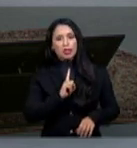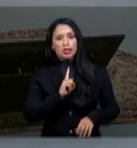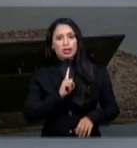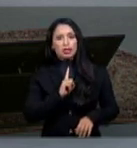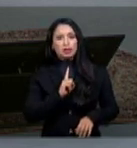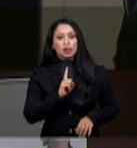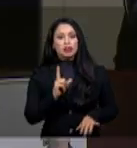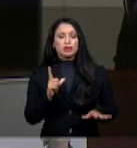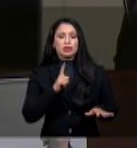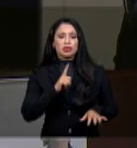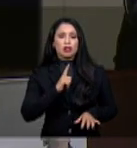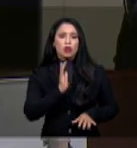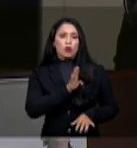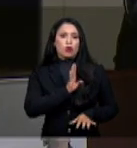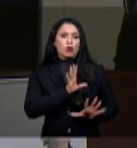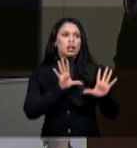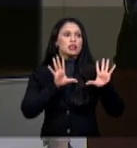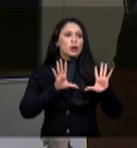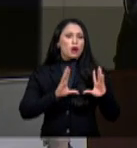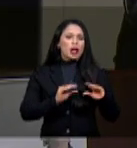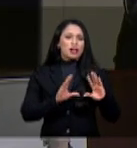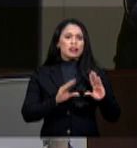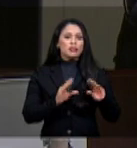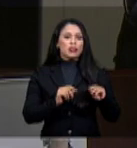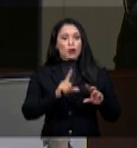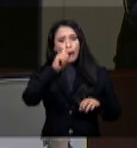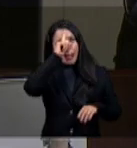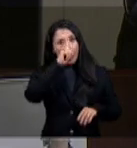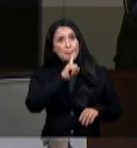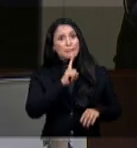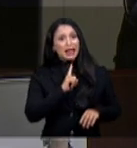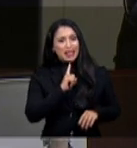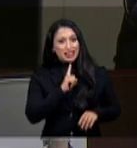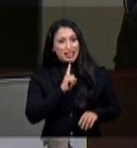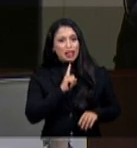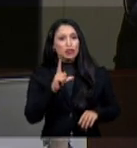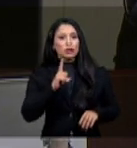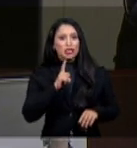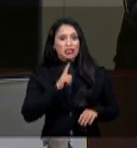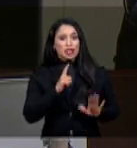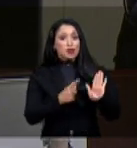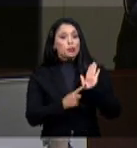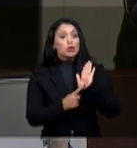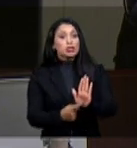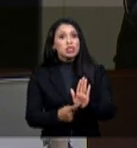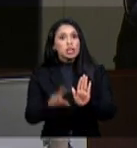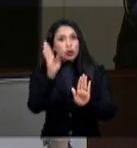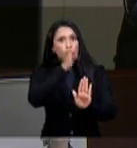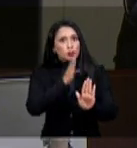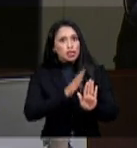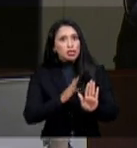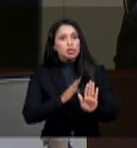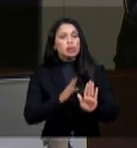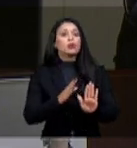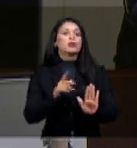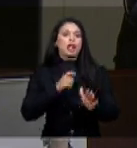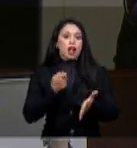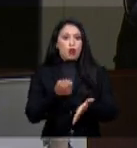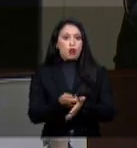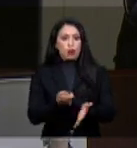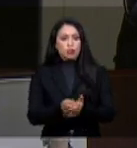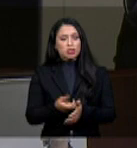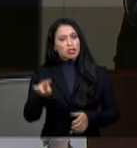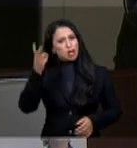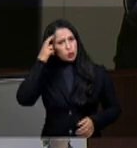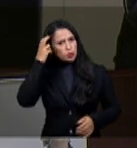Ou aliviem o coração assistindo o documentário Amarelo de Emicida. É um mergulho no Brasil pelo qual vale a pena toda a luta. Quem fala